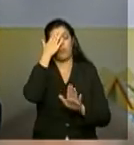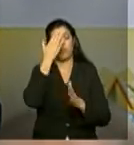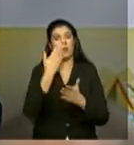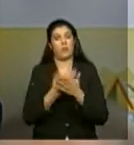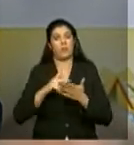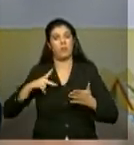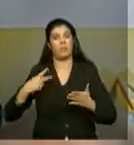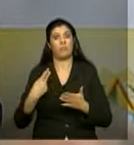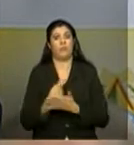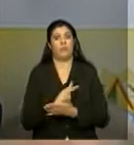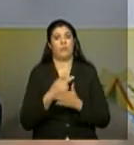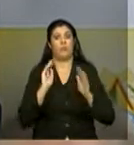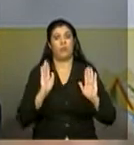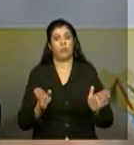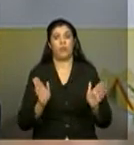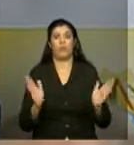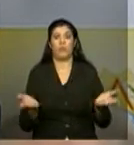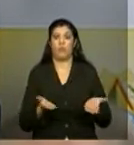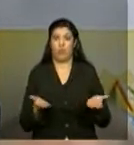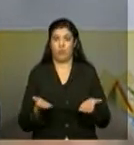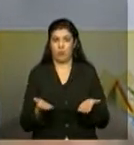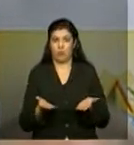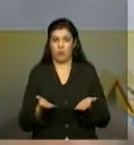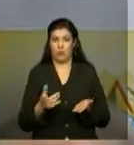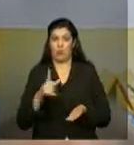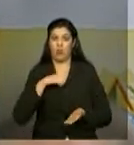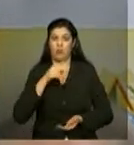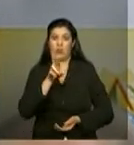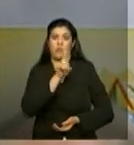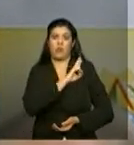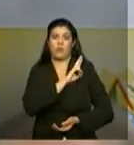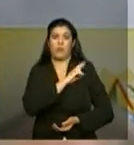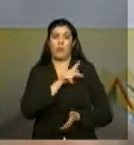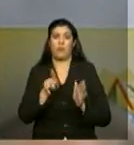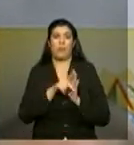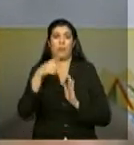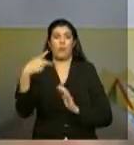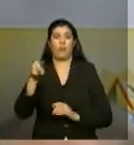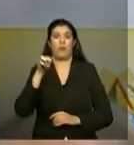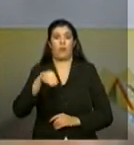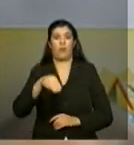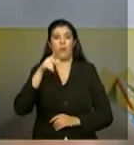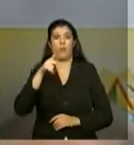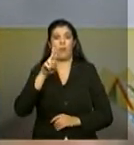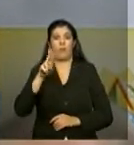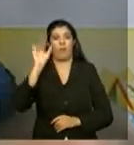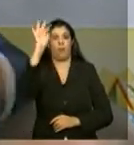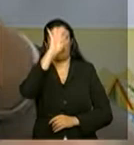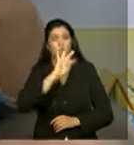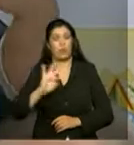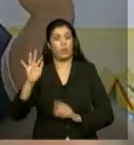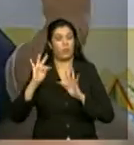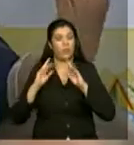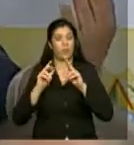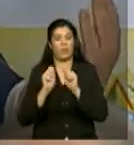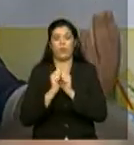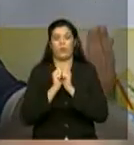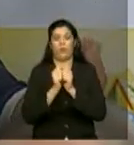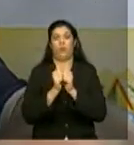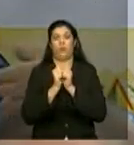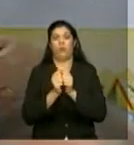está agora com a responsabilidade do ministério público federal com todas estas